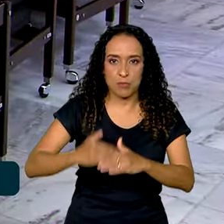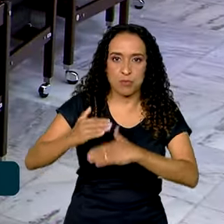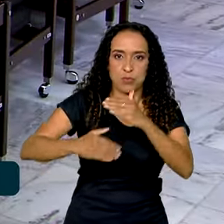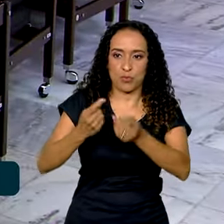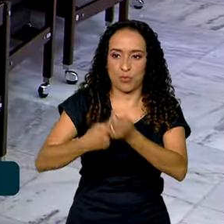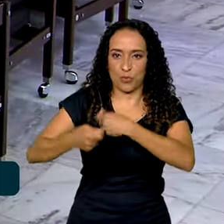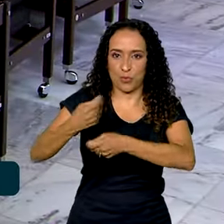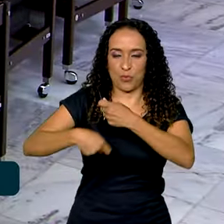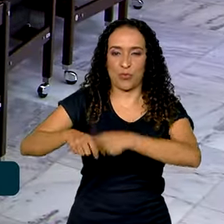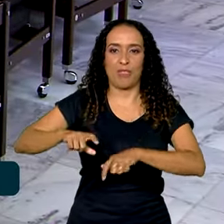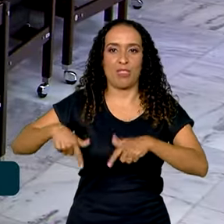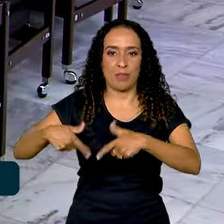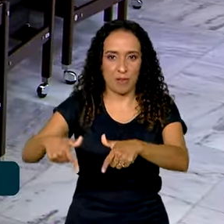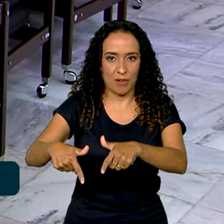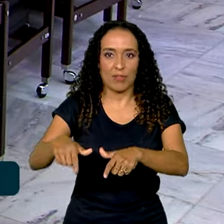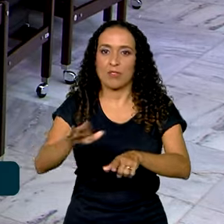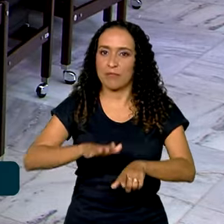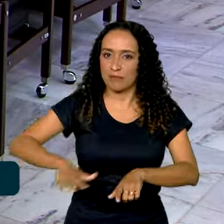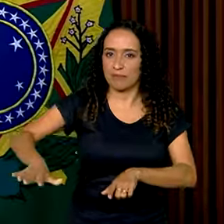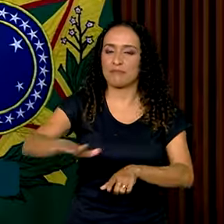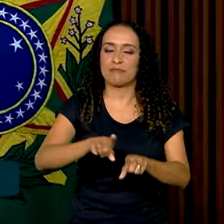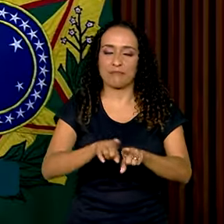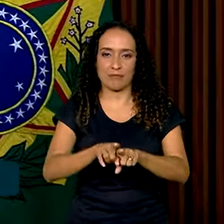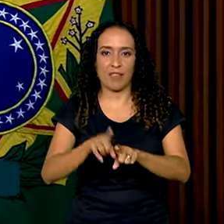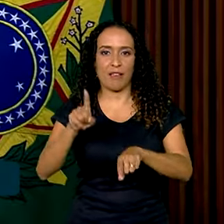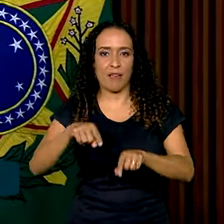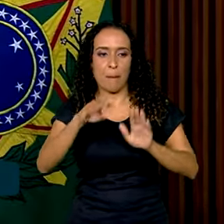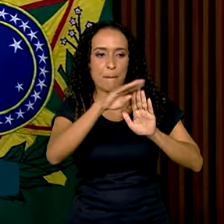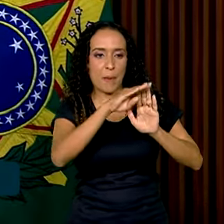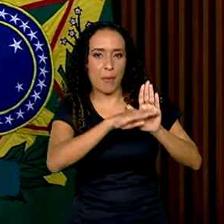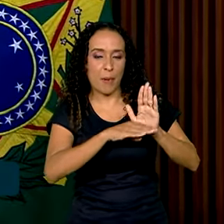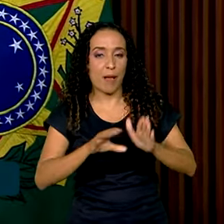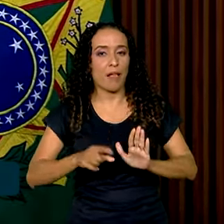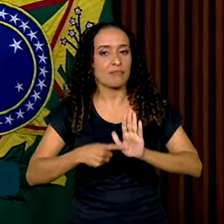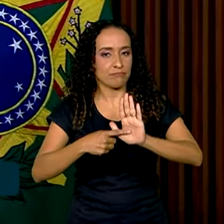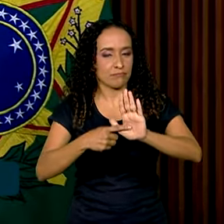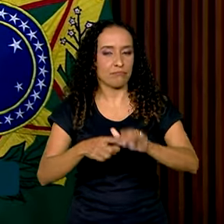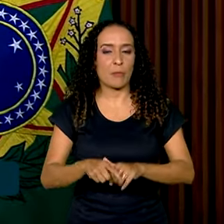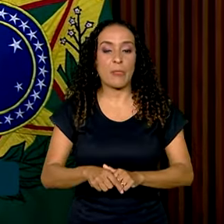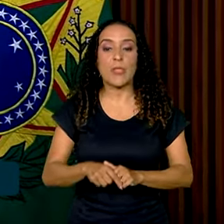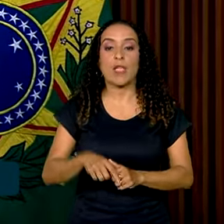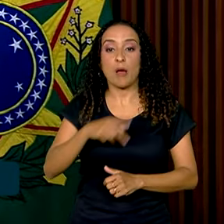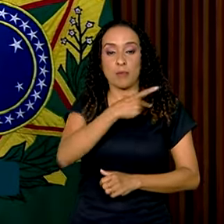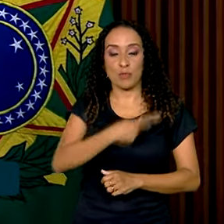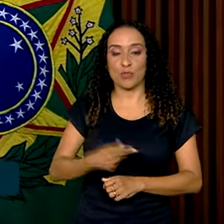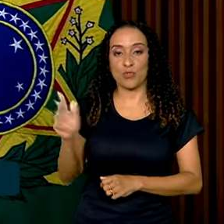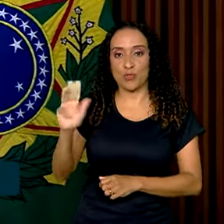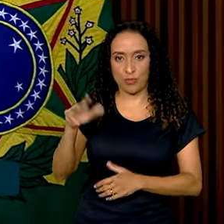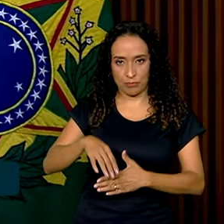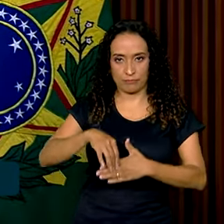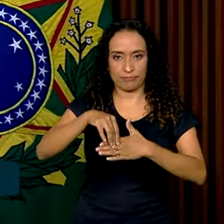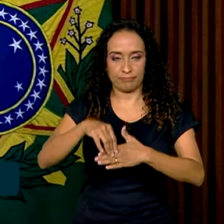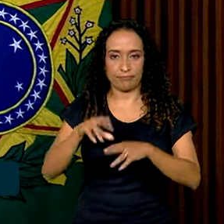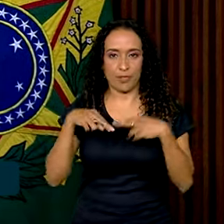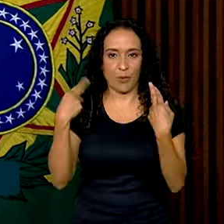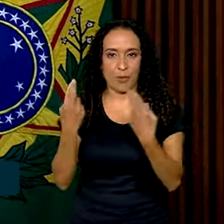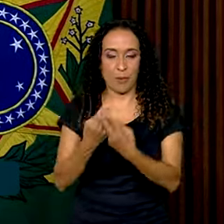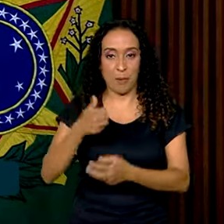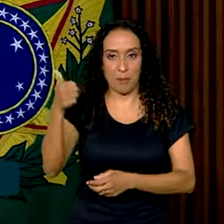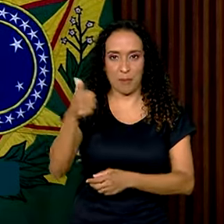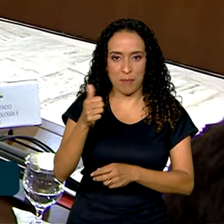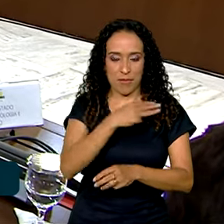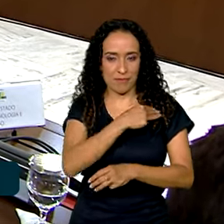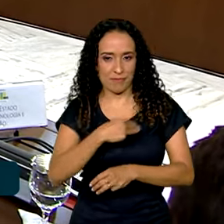renda dos trabalhadores e da massa salarial foram alguns dos destaques. Comandada pelo presidente Lula, a primeira